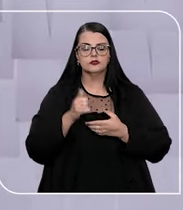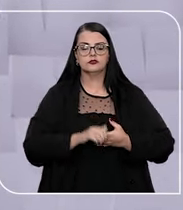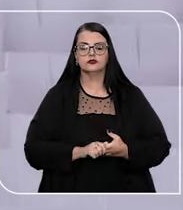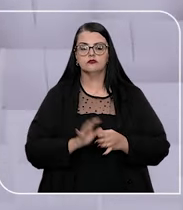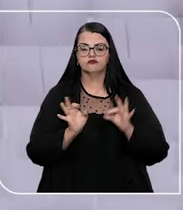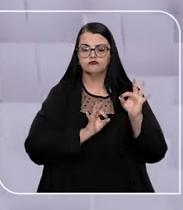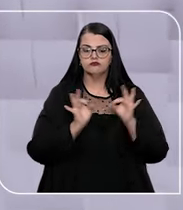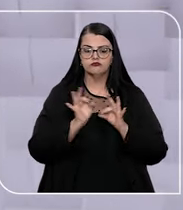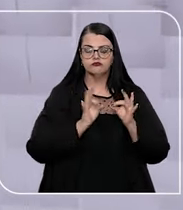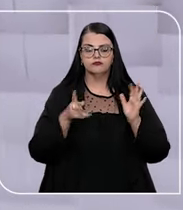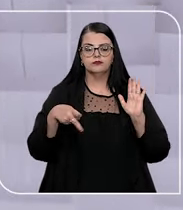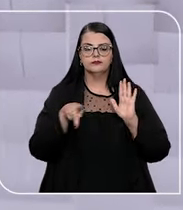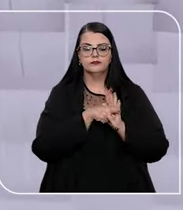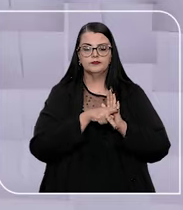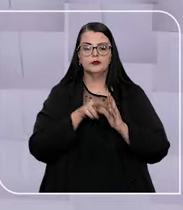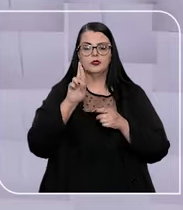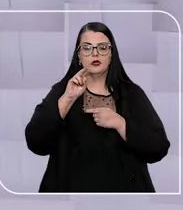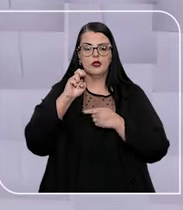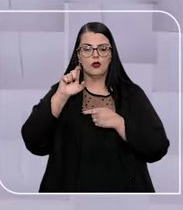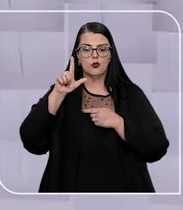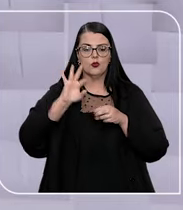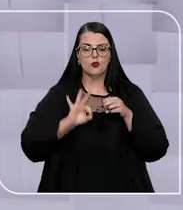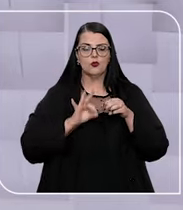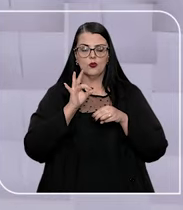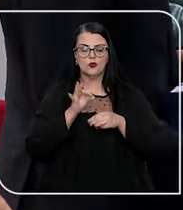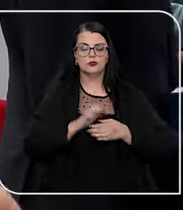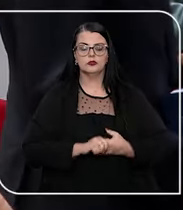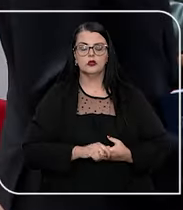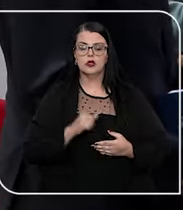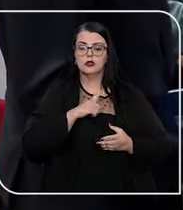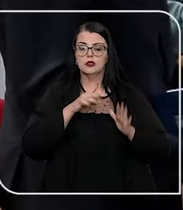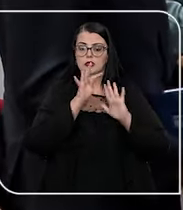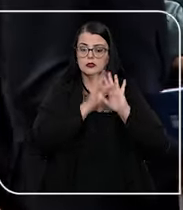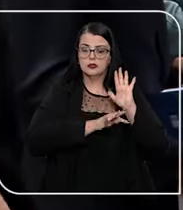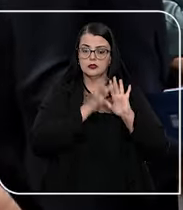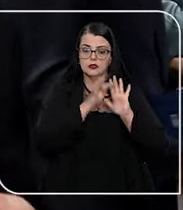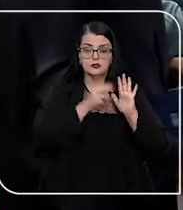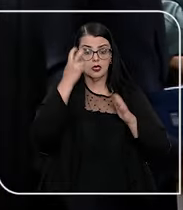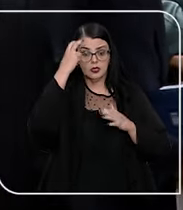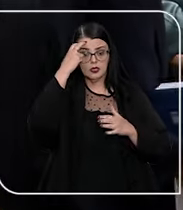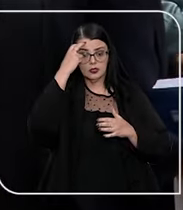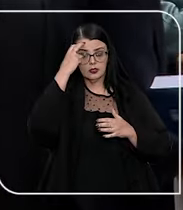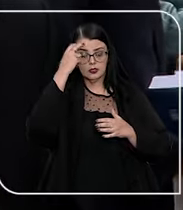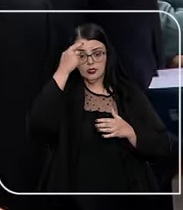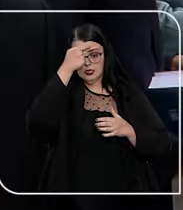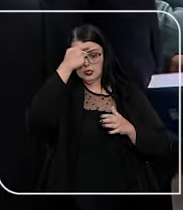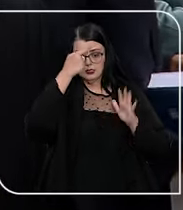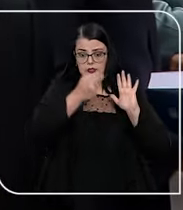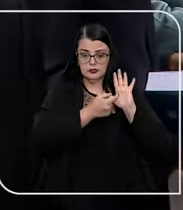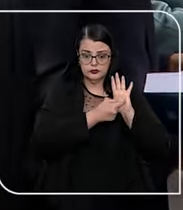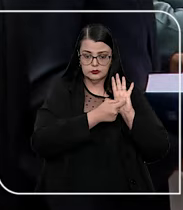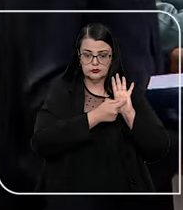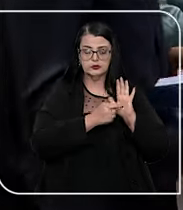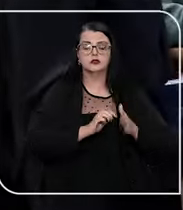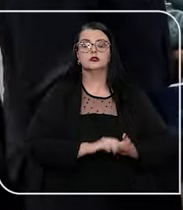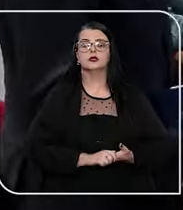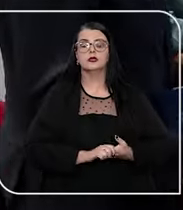elaborada durante a direção do Ministro Raul Araújo temos artigos sobre inteligência